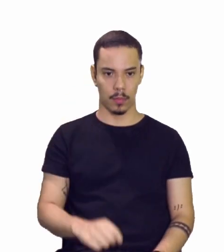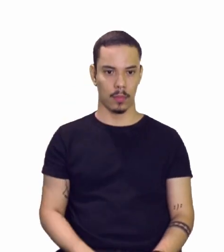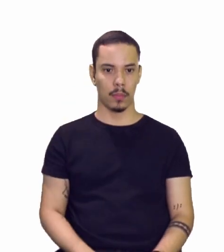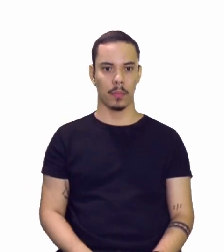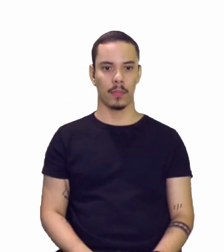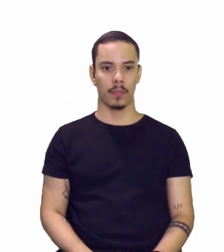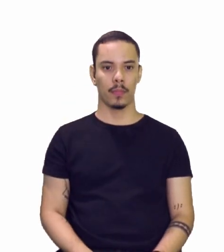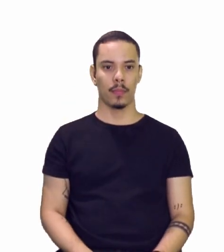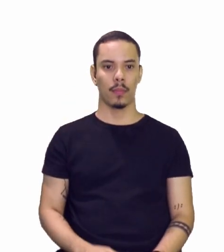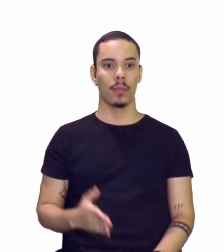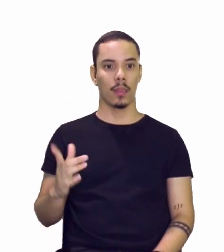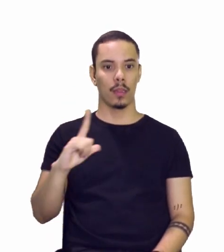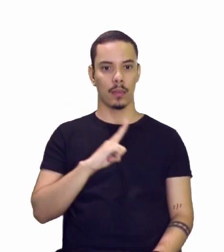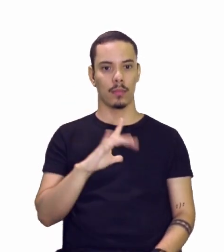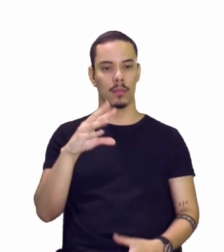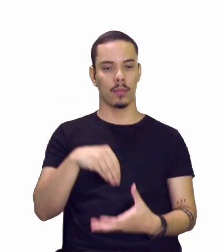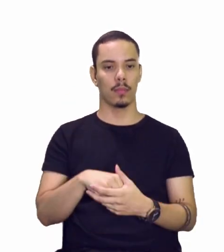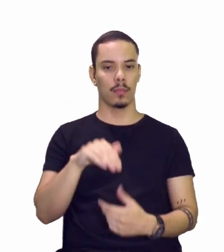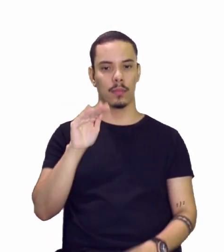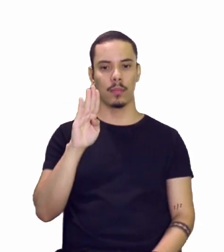você tem o eixo da